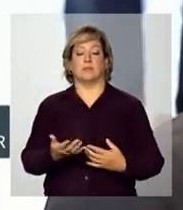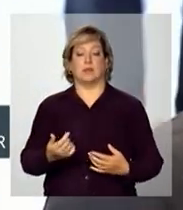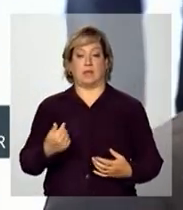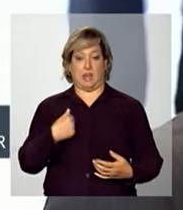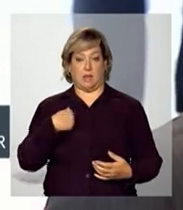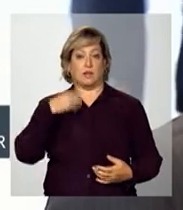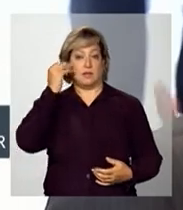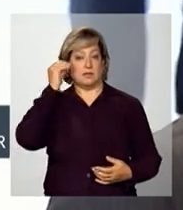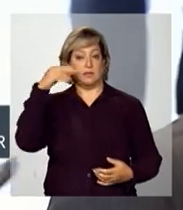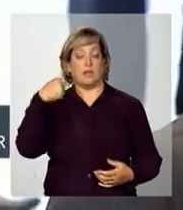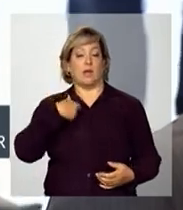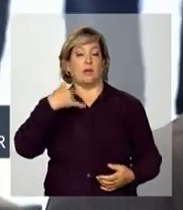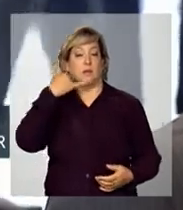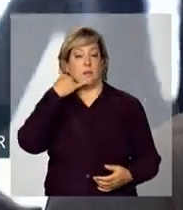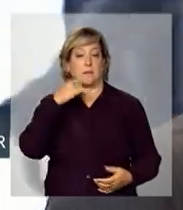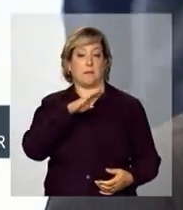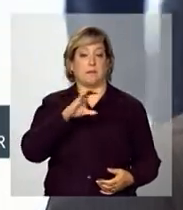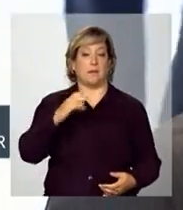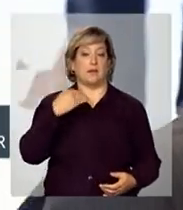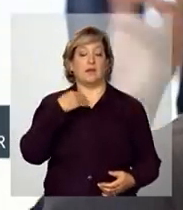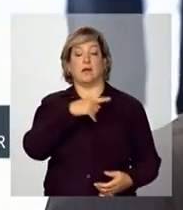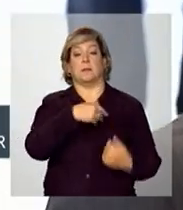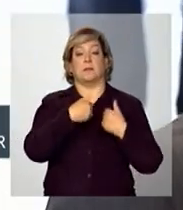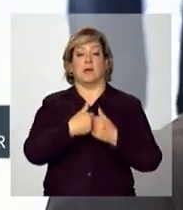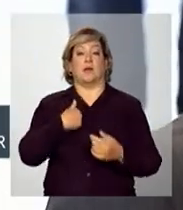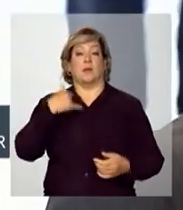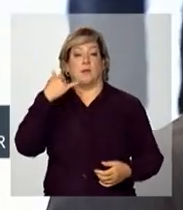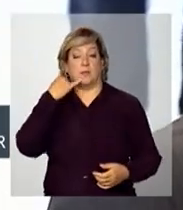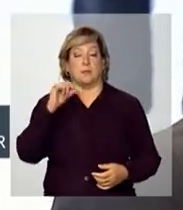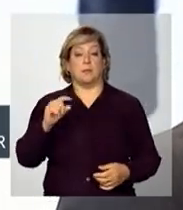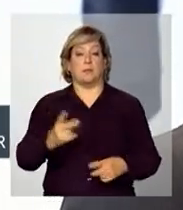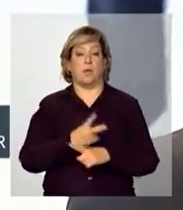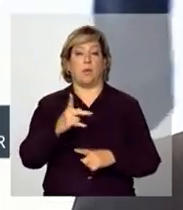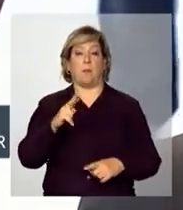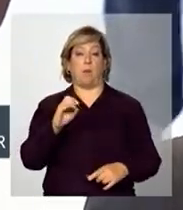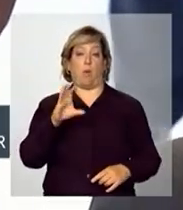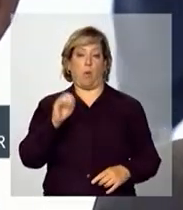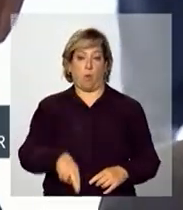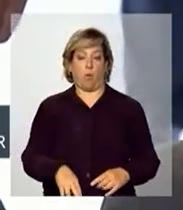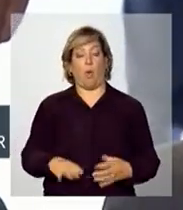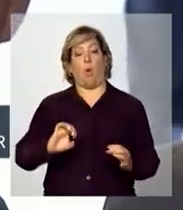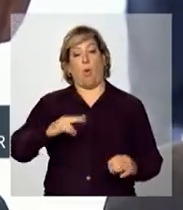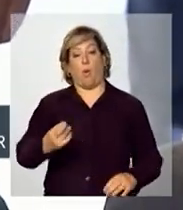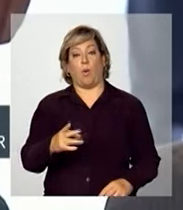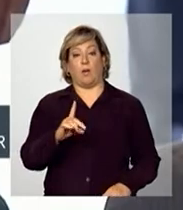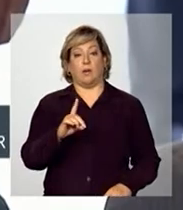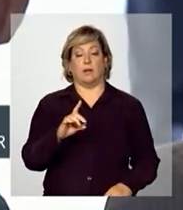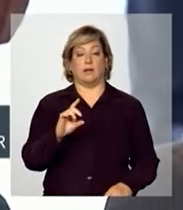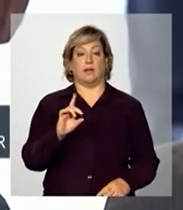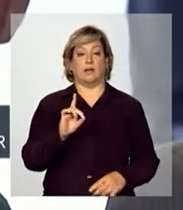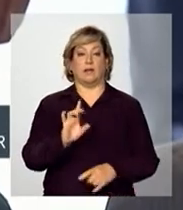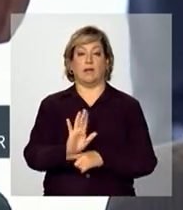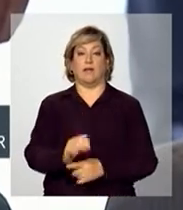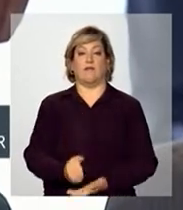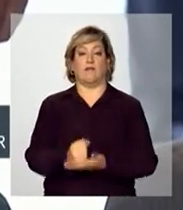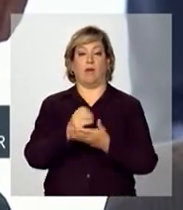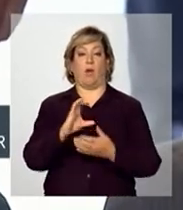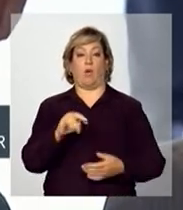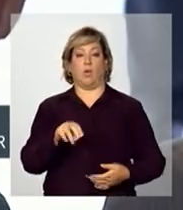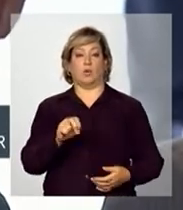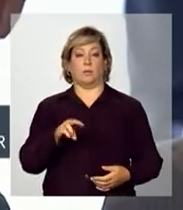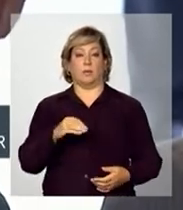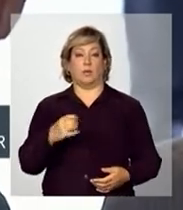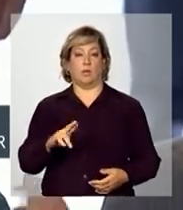recorrer liguei no banco central ele pediu que eu procurasse o PROCON ou Delegacia de Defesa do Consumidor e a pergunta para Patrícia